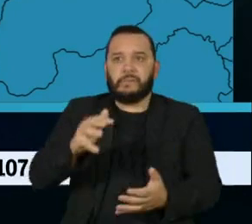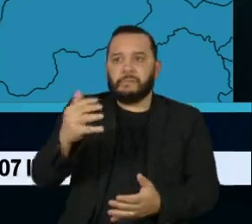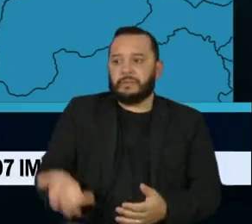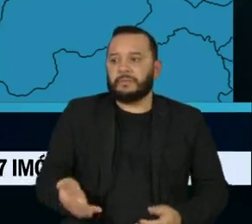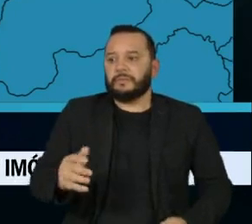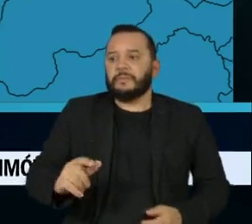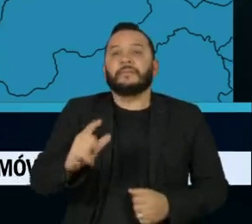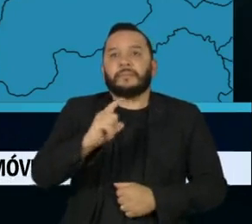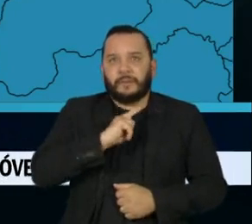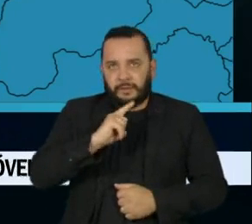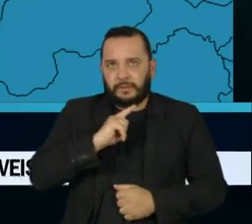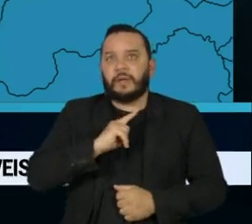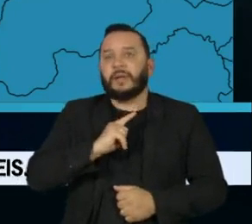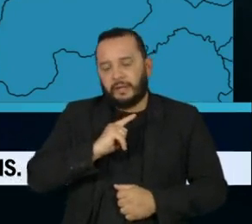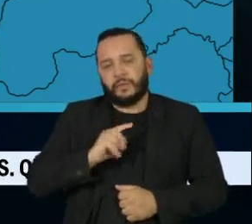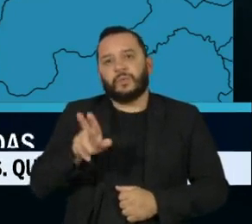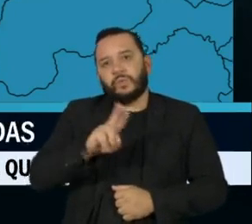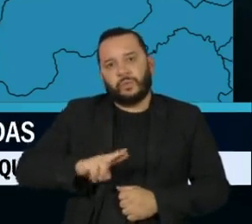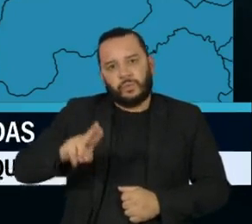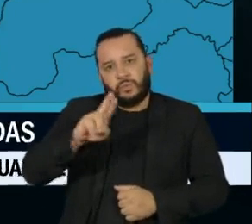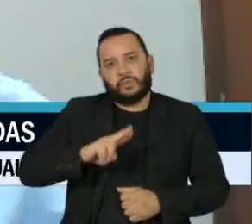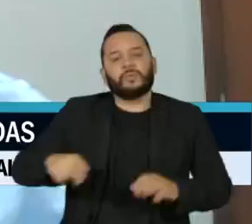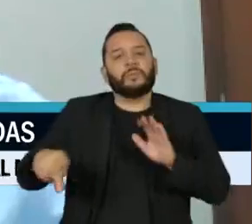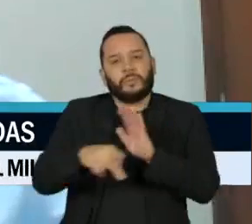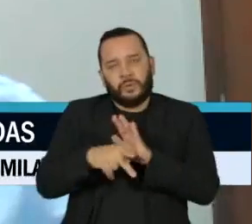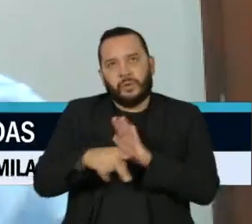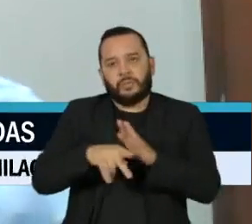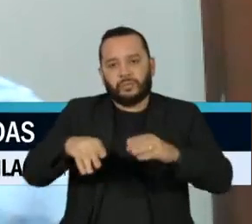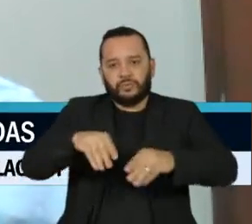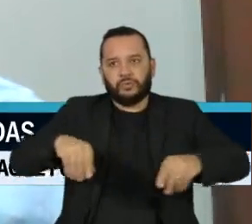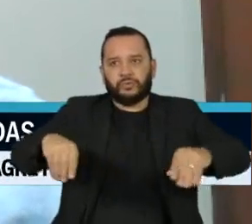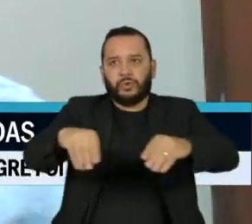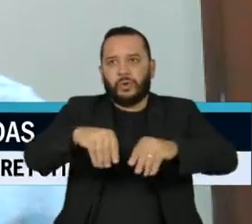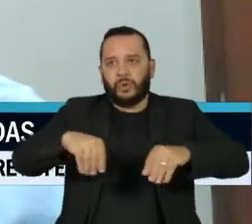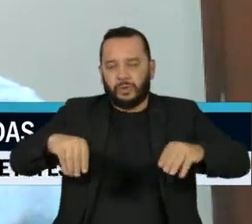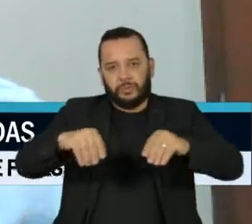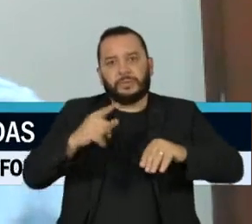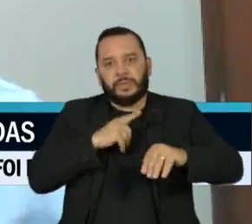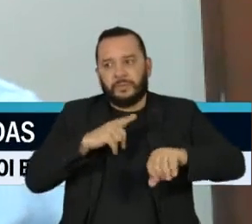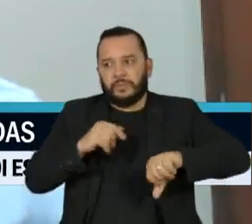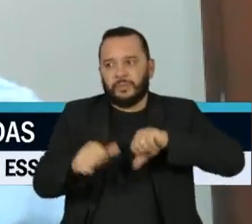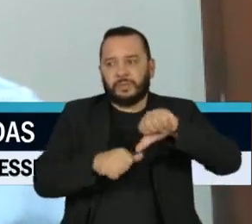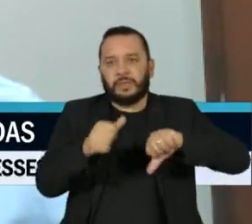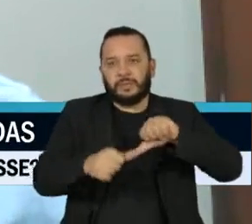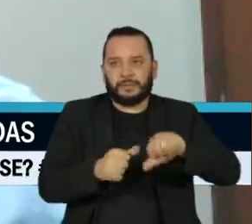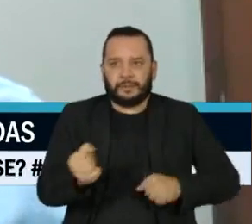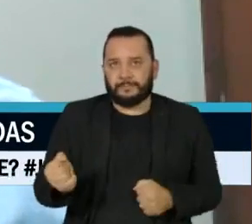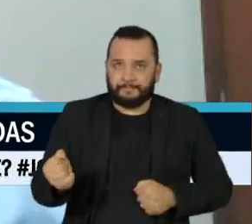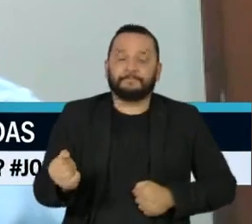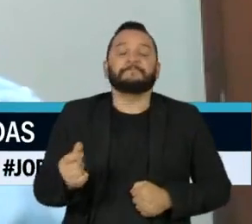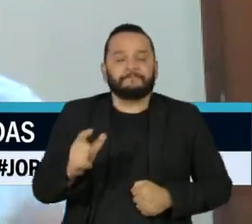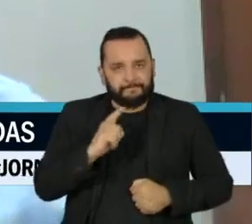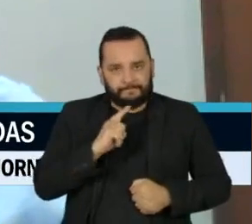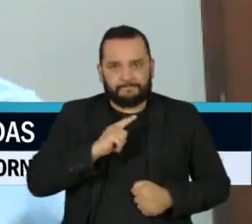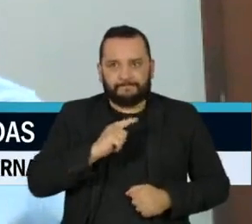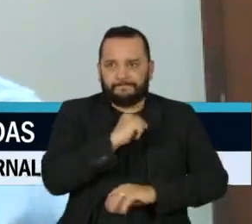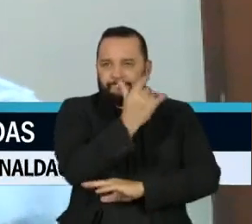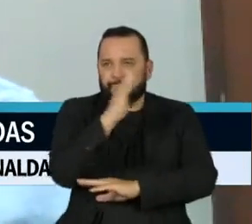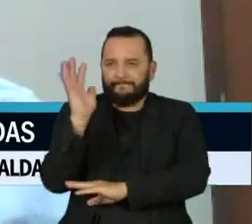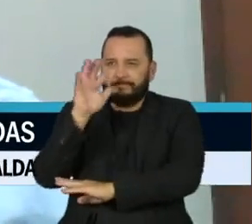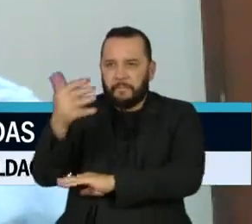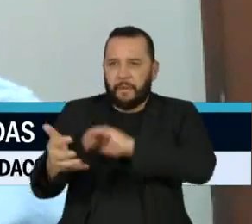analisadas diferentes mudanças do uso do solo. Seria o desmatamento, né, a conversão de uma floresta para um pasto,